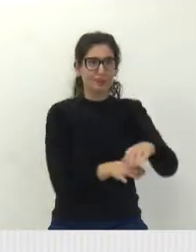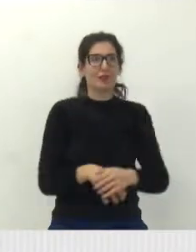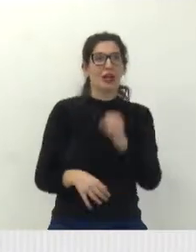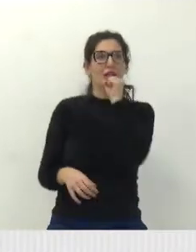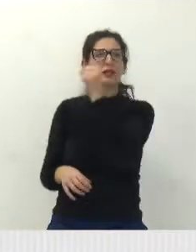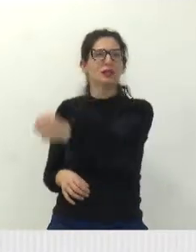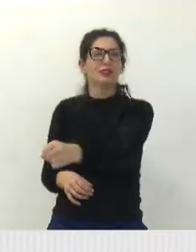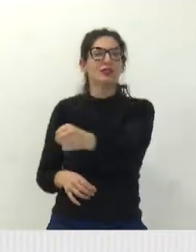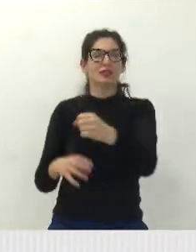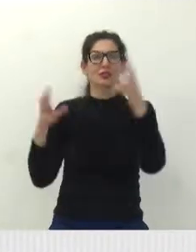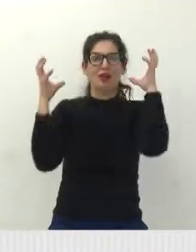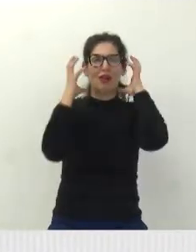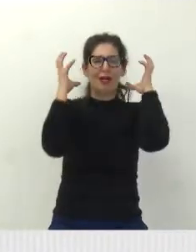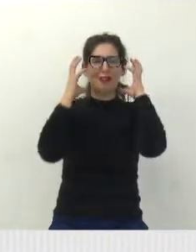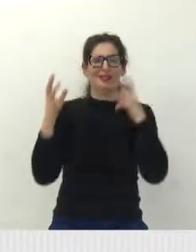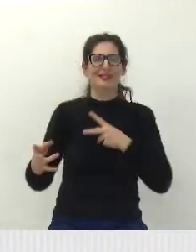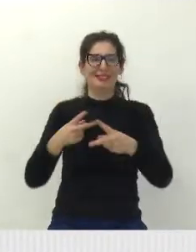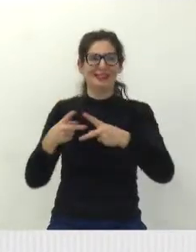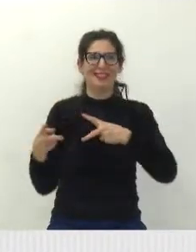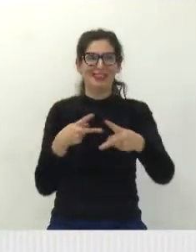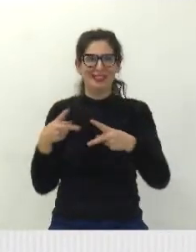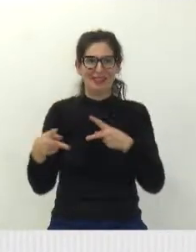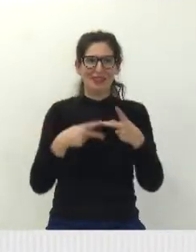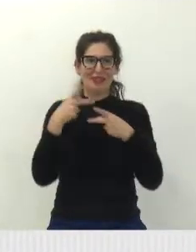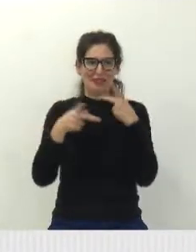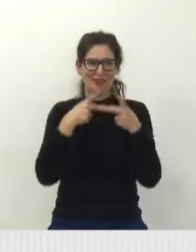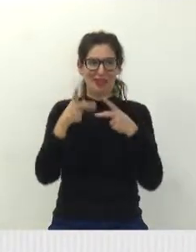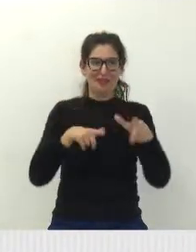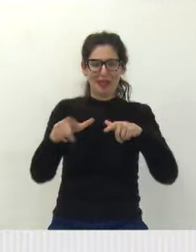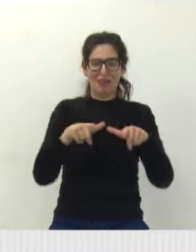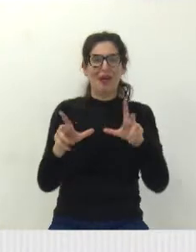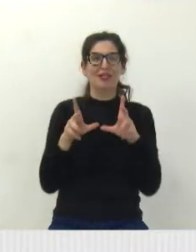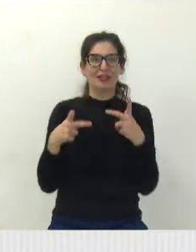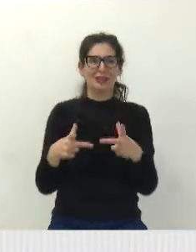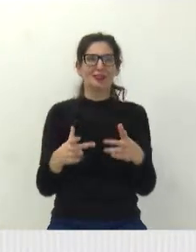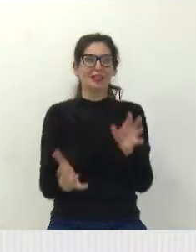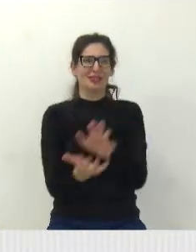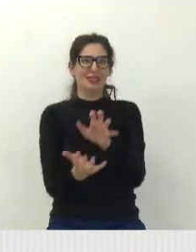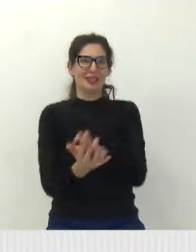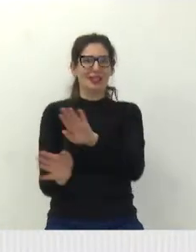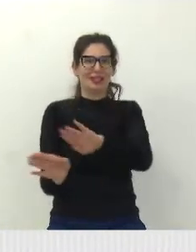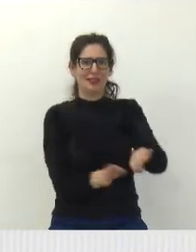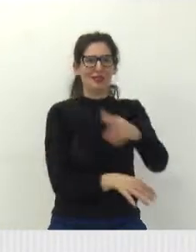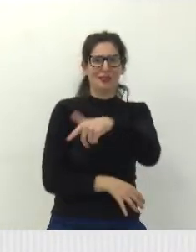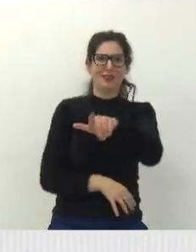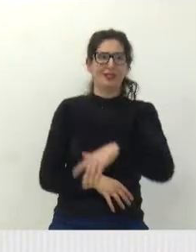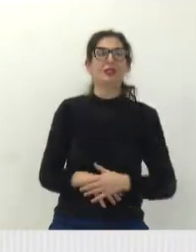Rádio e Imprensa, São José dos Campos, para falar do trabalho na Câmara Municipal de Jacareí. Próximo.